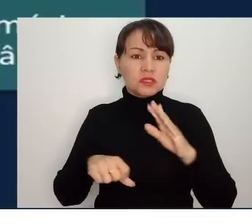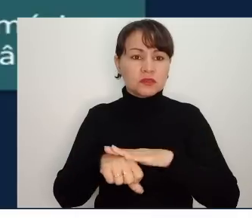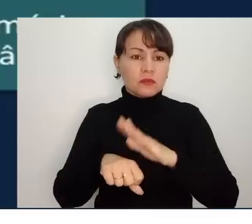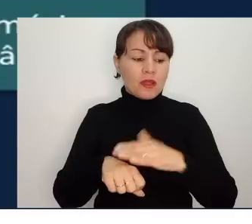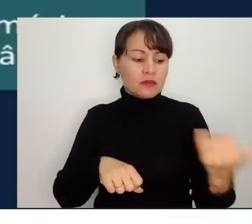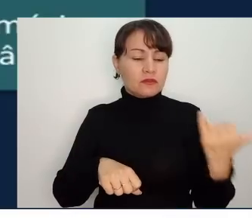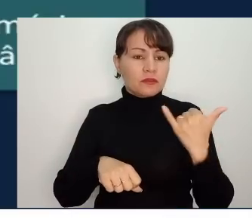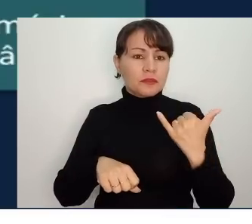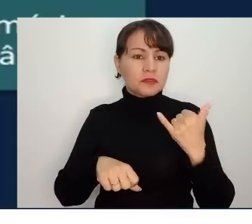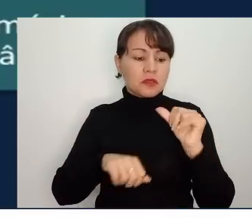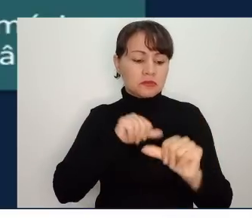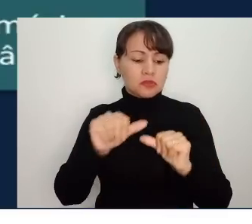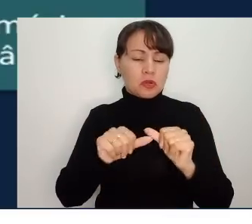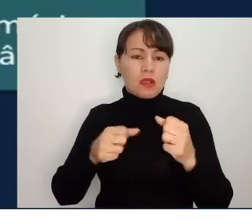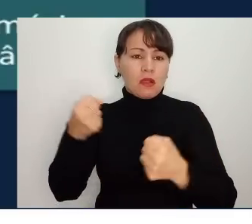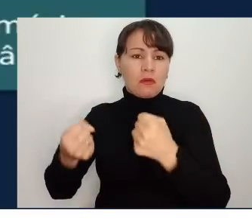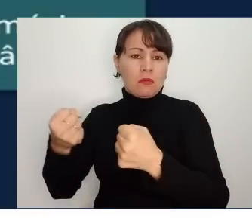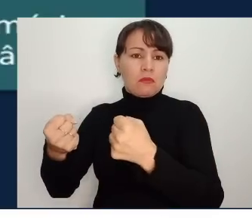dessa informação.